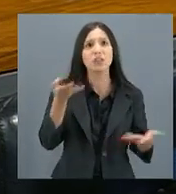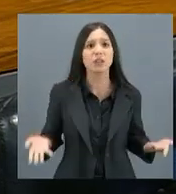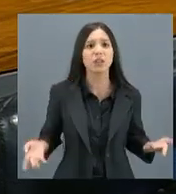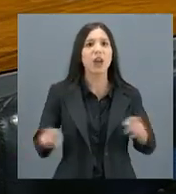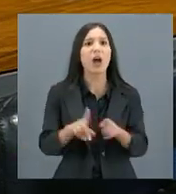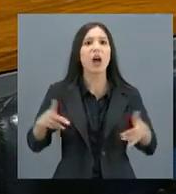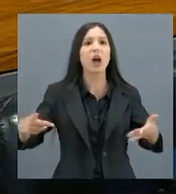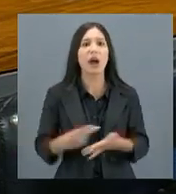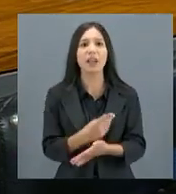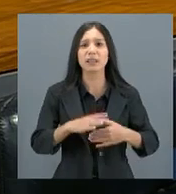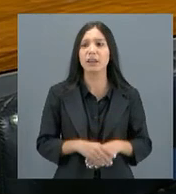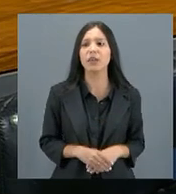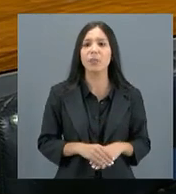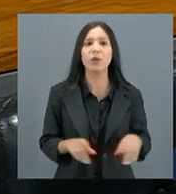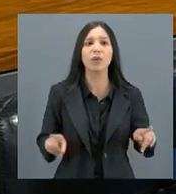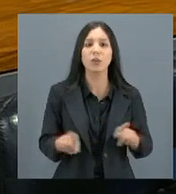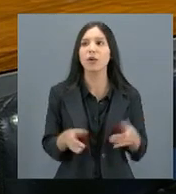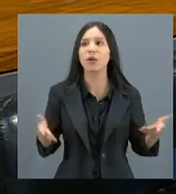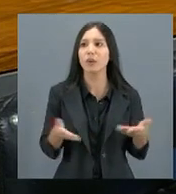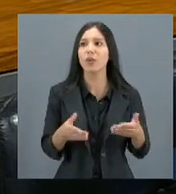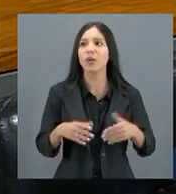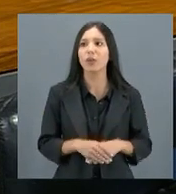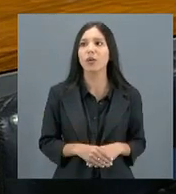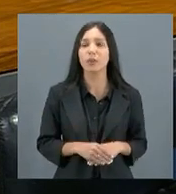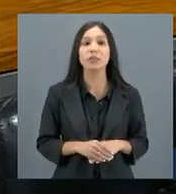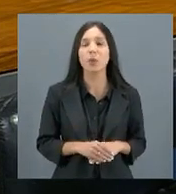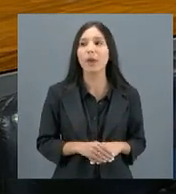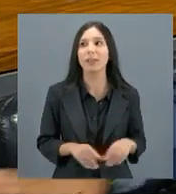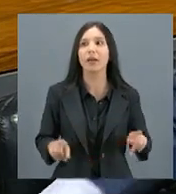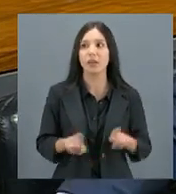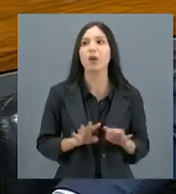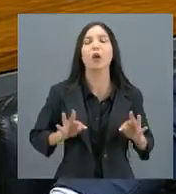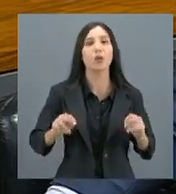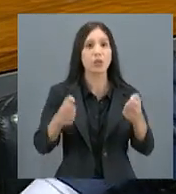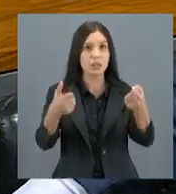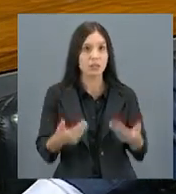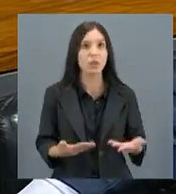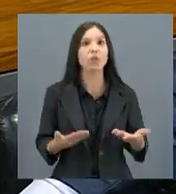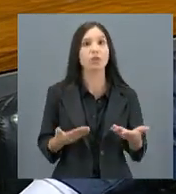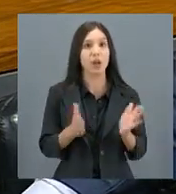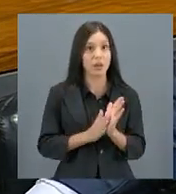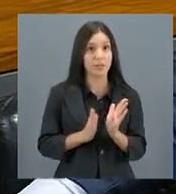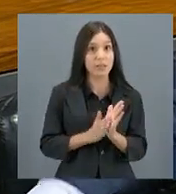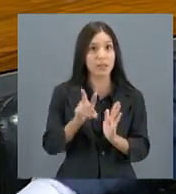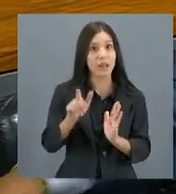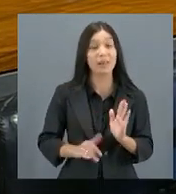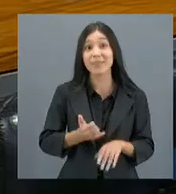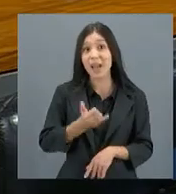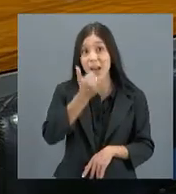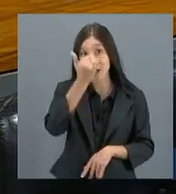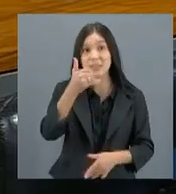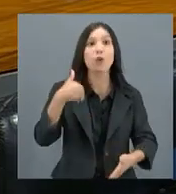a tragédia de suas vidas, vai acreditar. Então, isso aqui tudo é como diz o aniversariante do dia. O azar